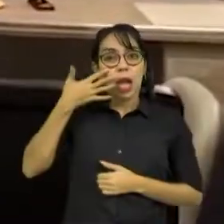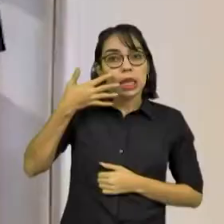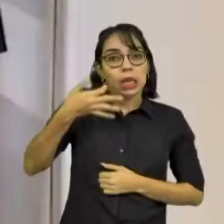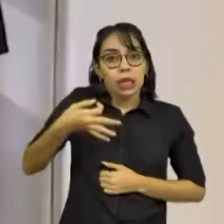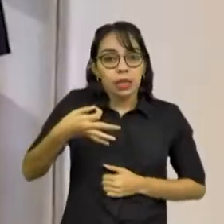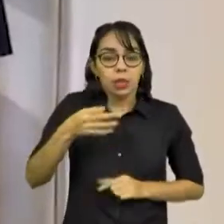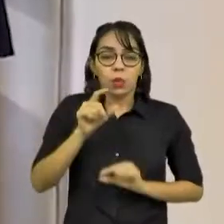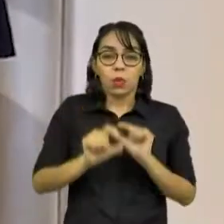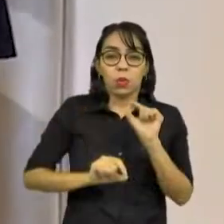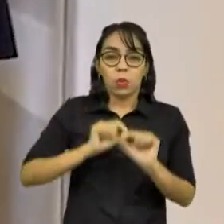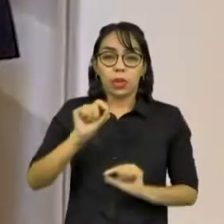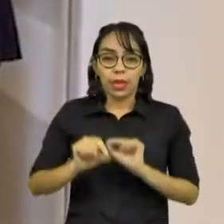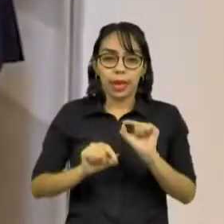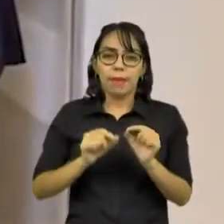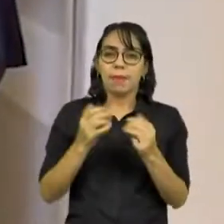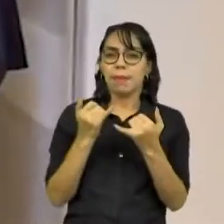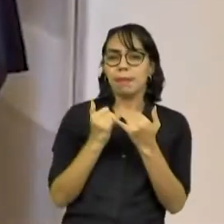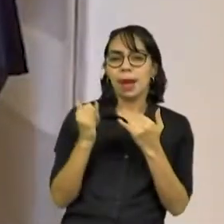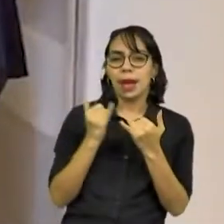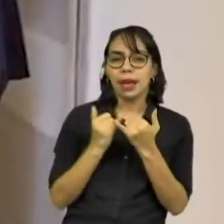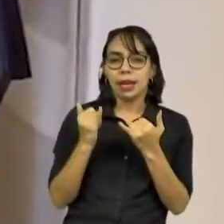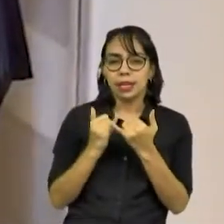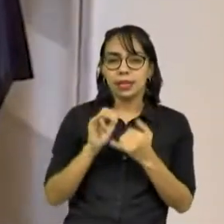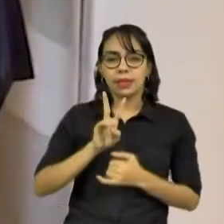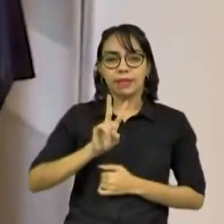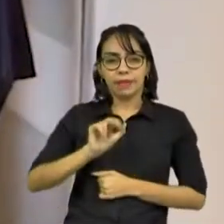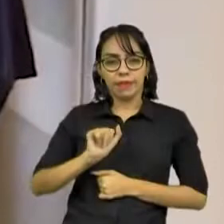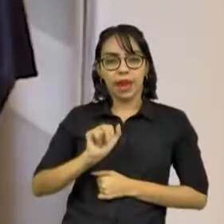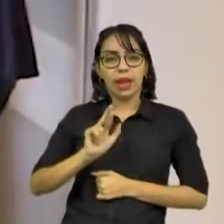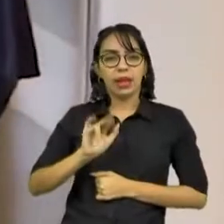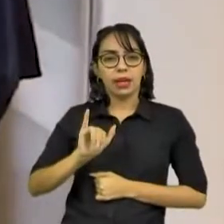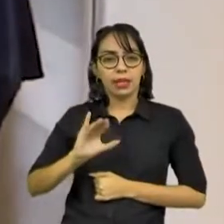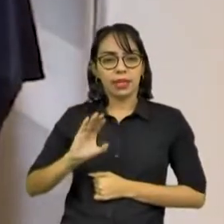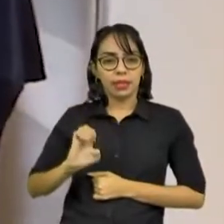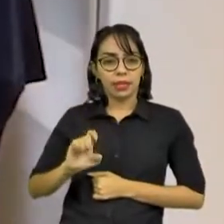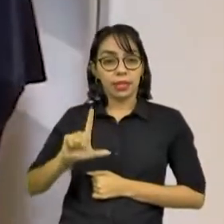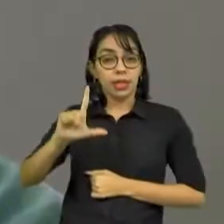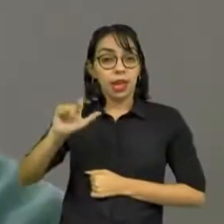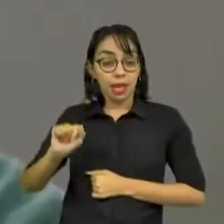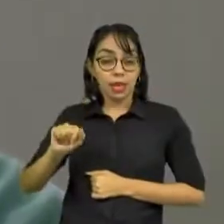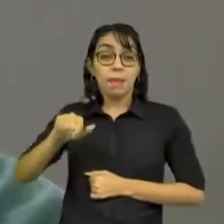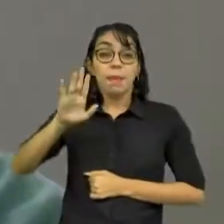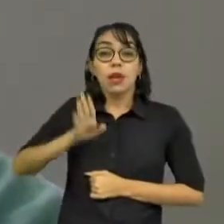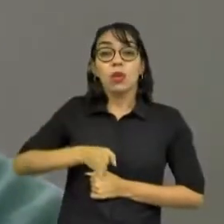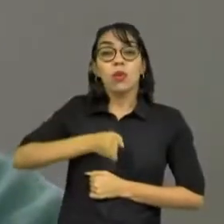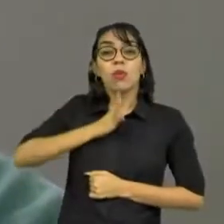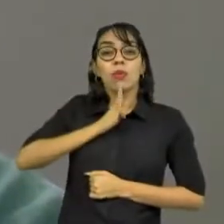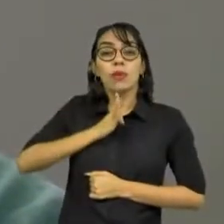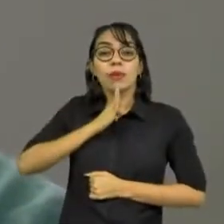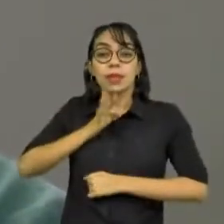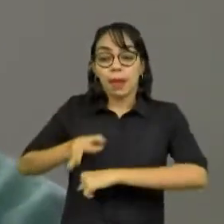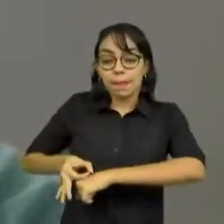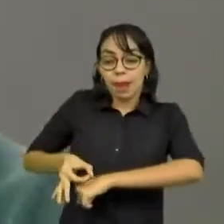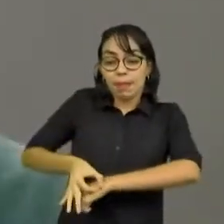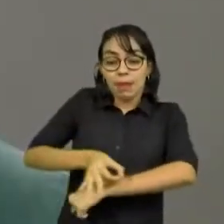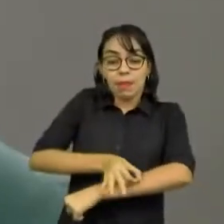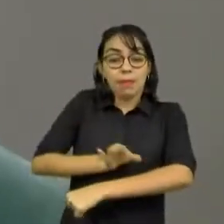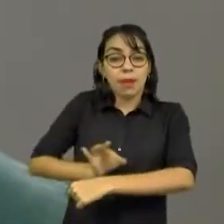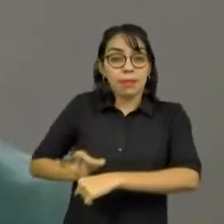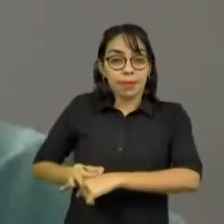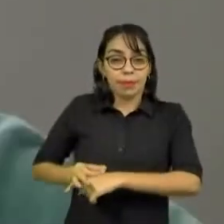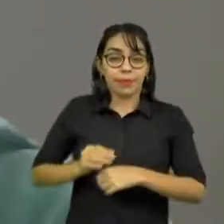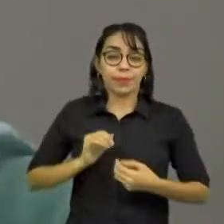bem parecidos com o da varicela, mais conhecida como catapora. O Nicolas Barroso já